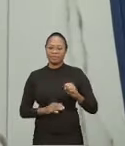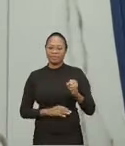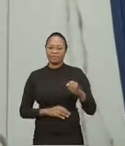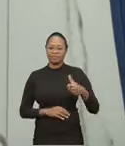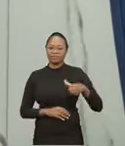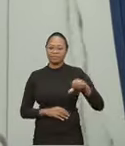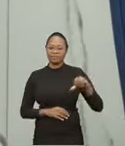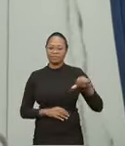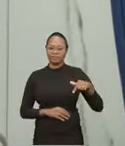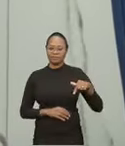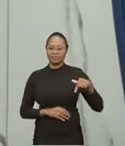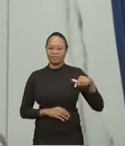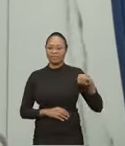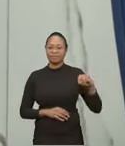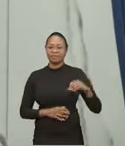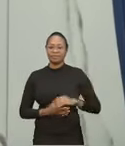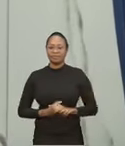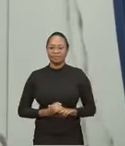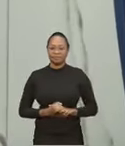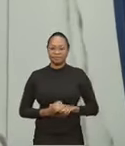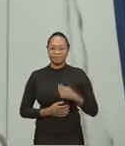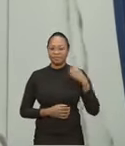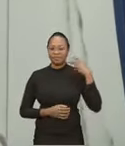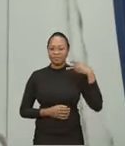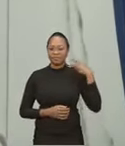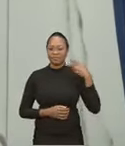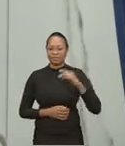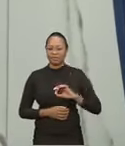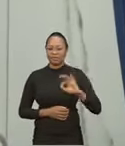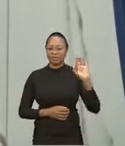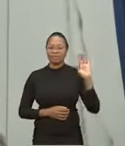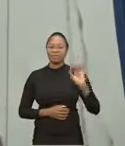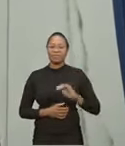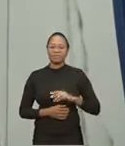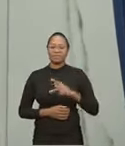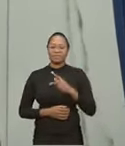de autoria do nosso querido vereador Manuel Filho, PDT.